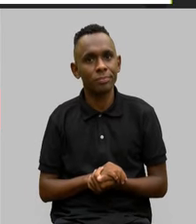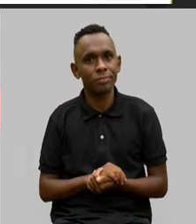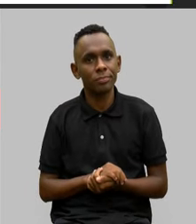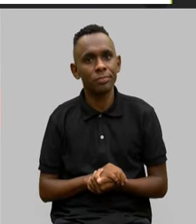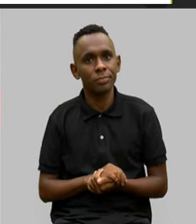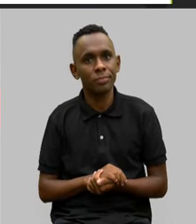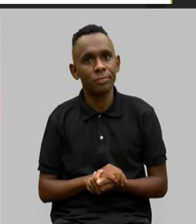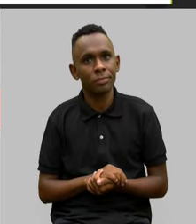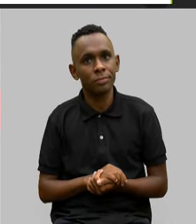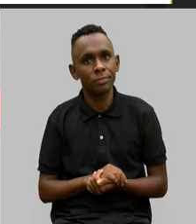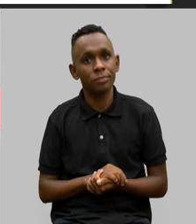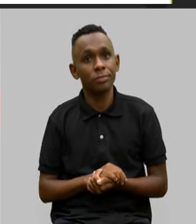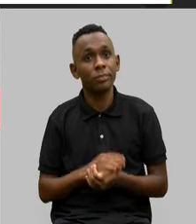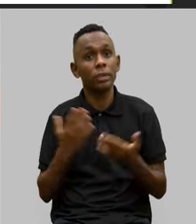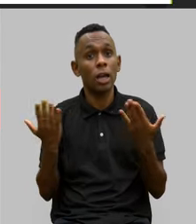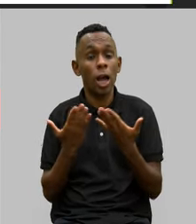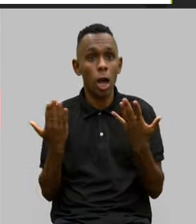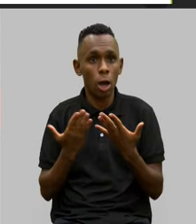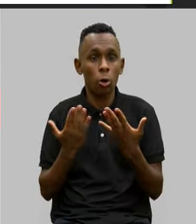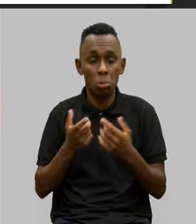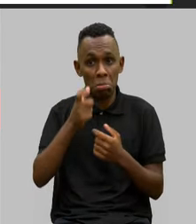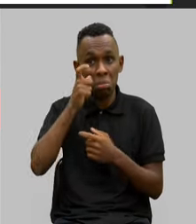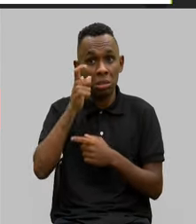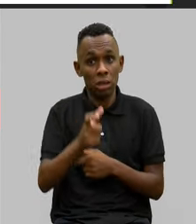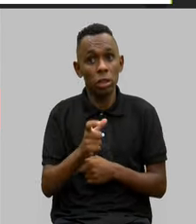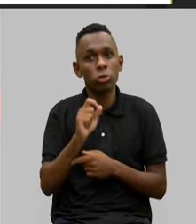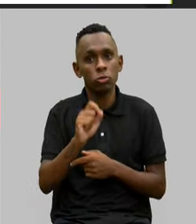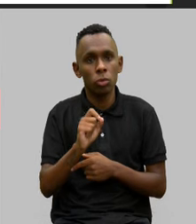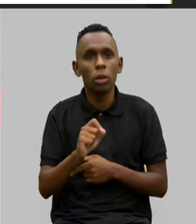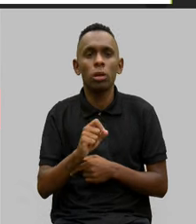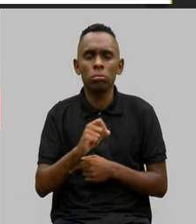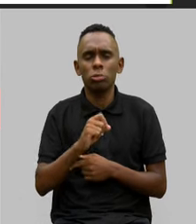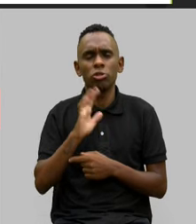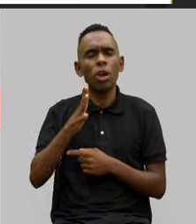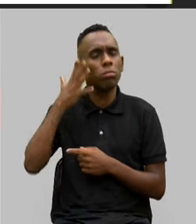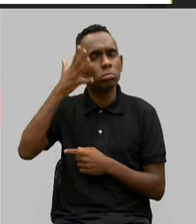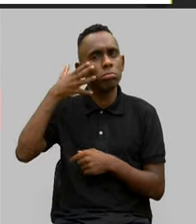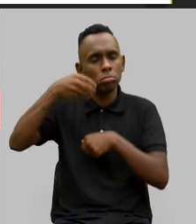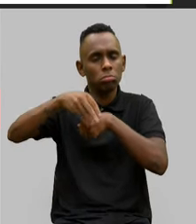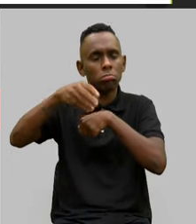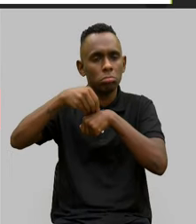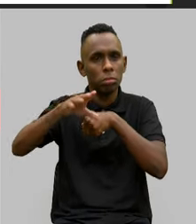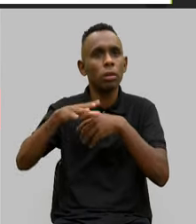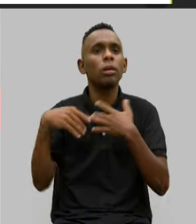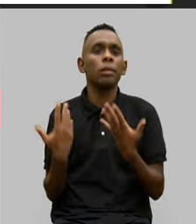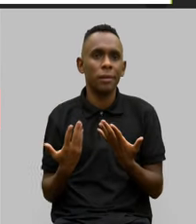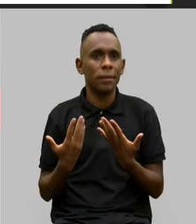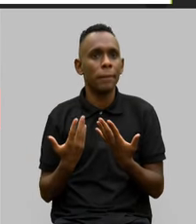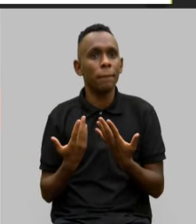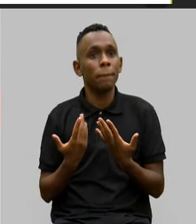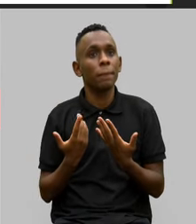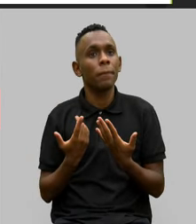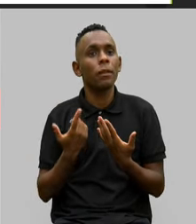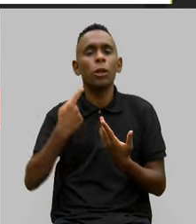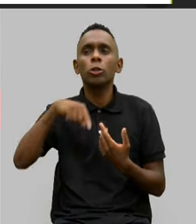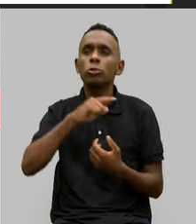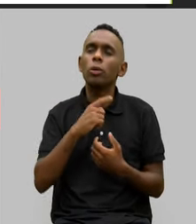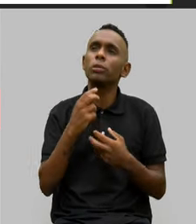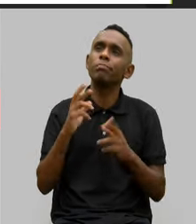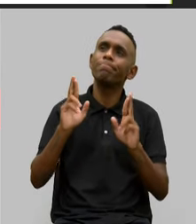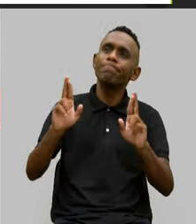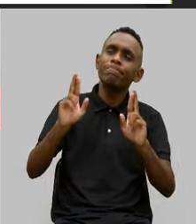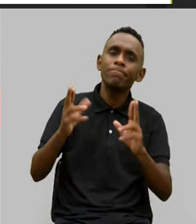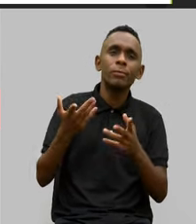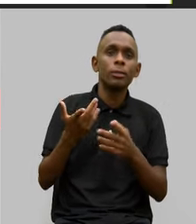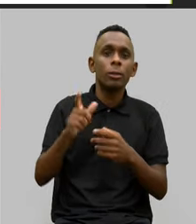bem agora uma coisa muito interessante que foi comentado aqui e a gente a gente fica na expectativa de